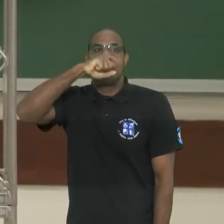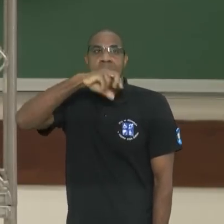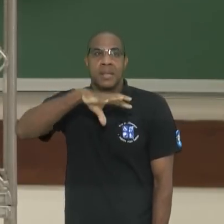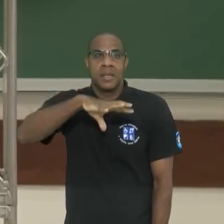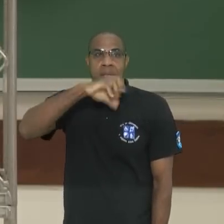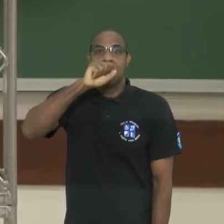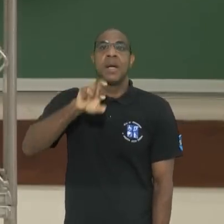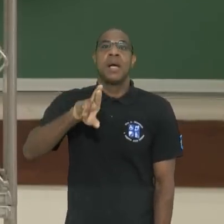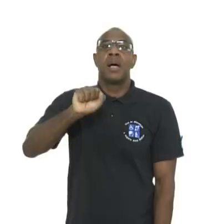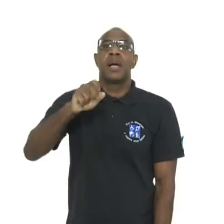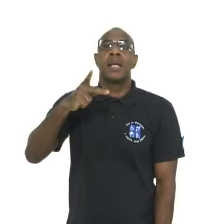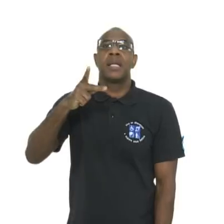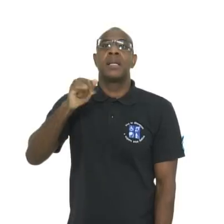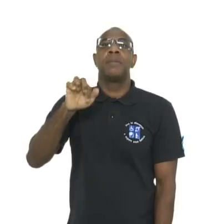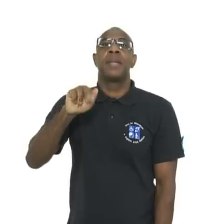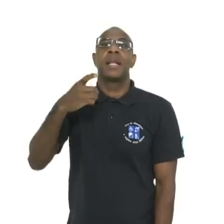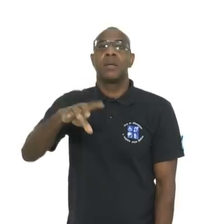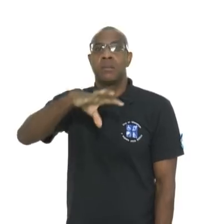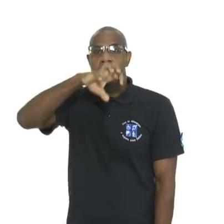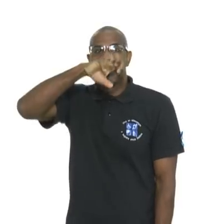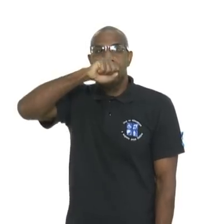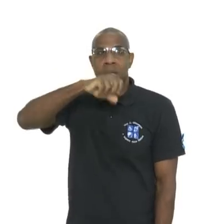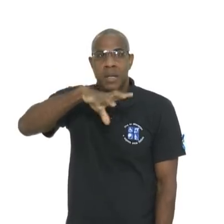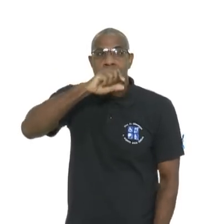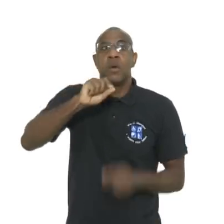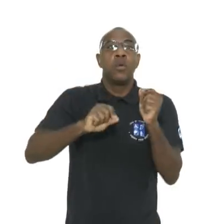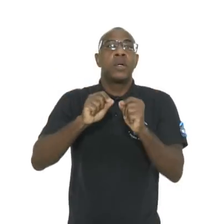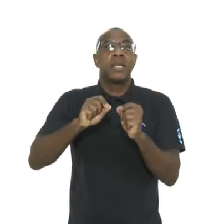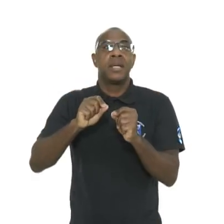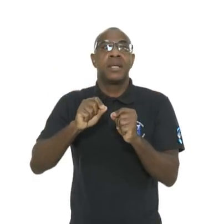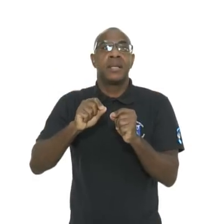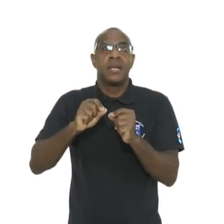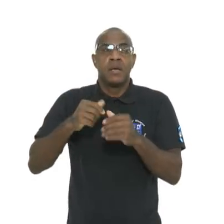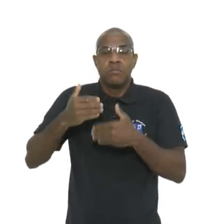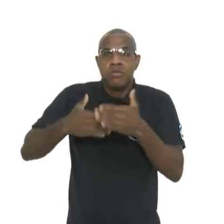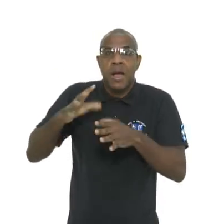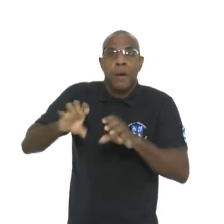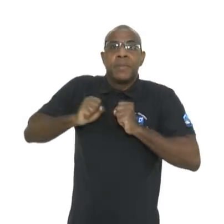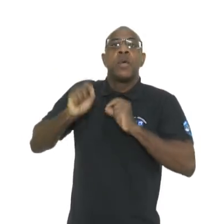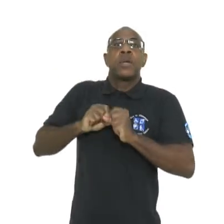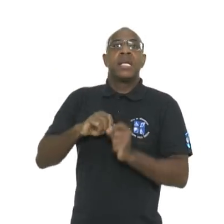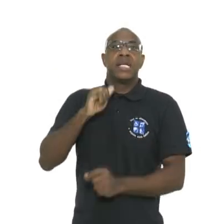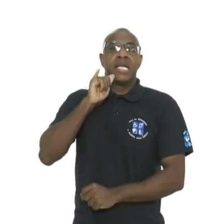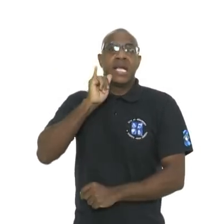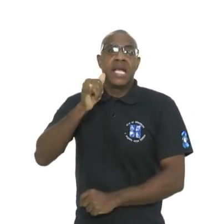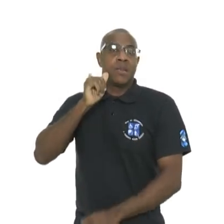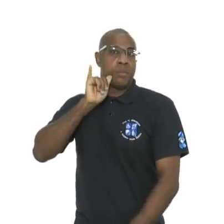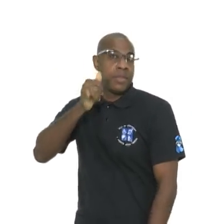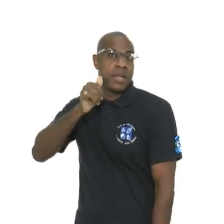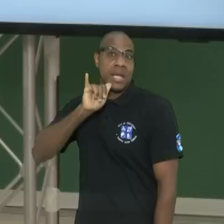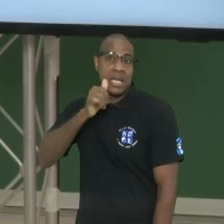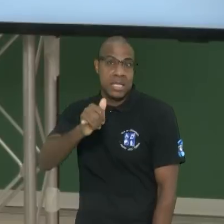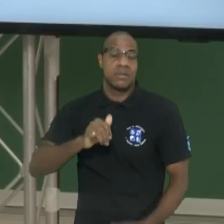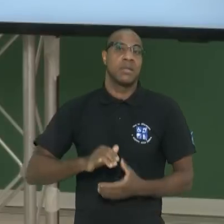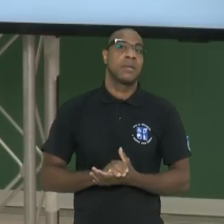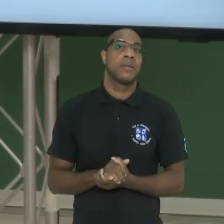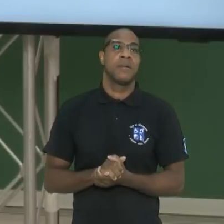Nós vimos que a respiração é a obtenção de energia. Lembra que para um ser vivo,